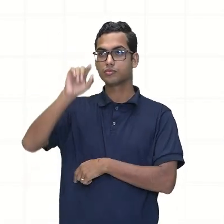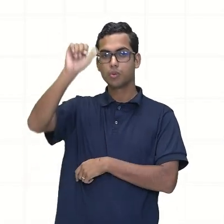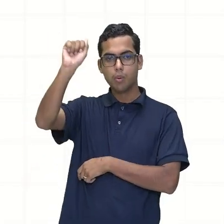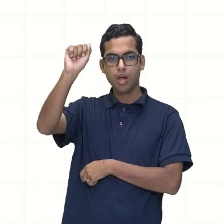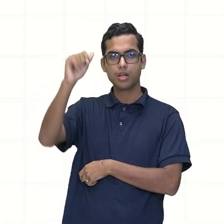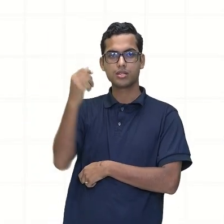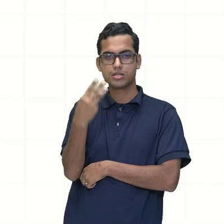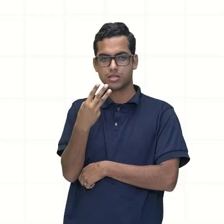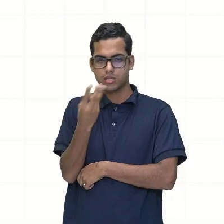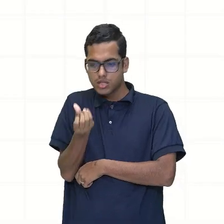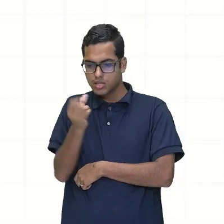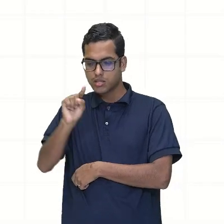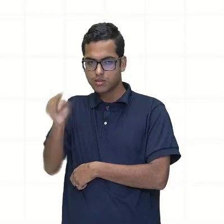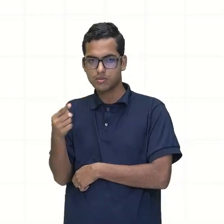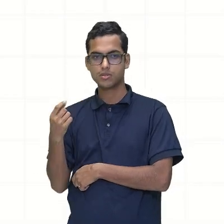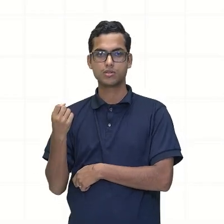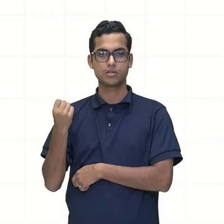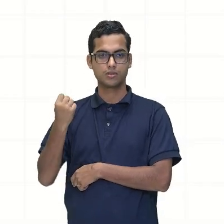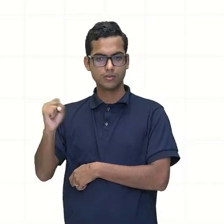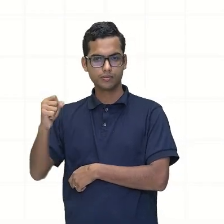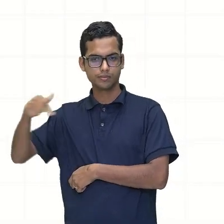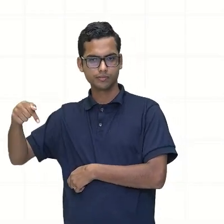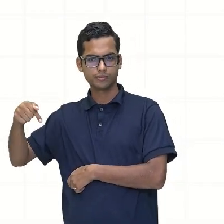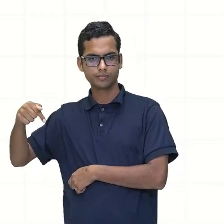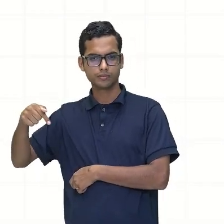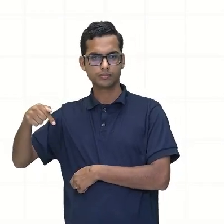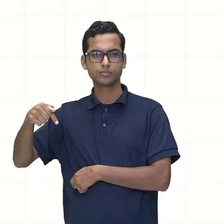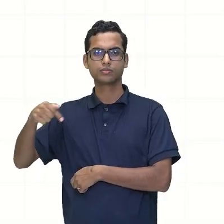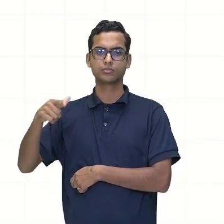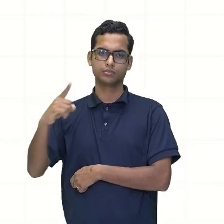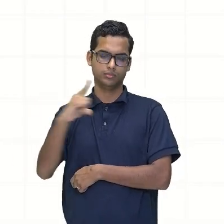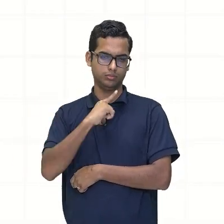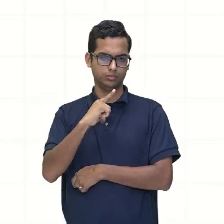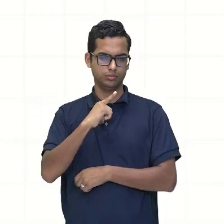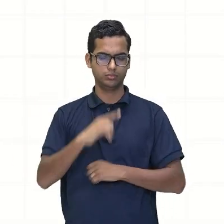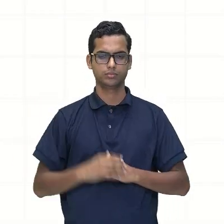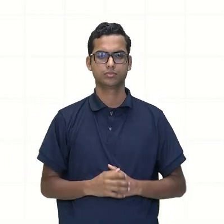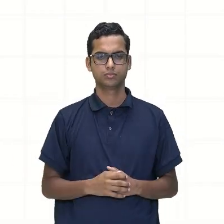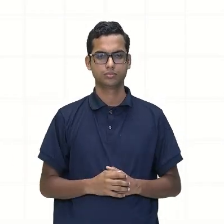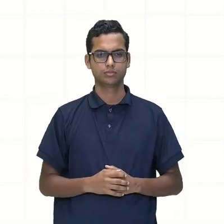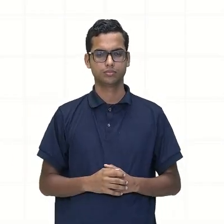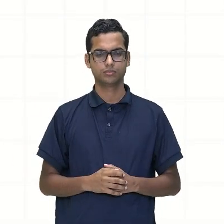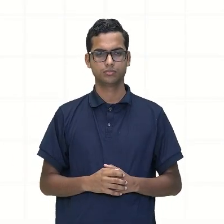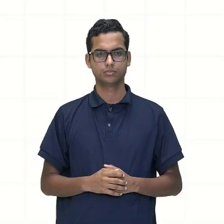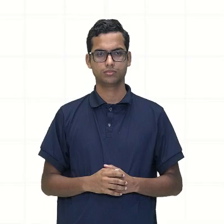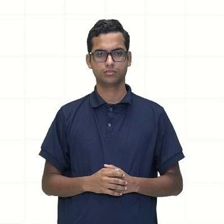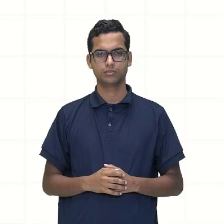que é o valor do ângulo alfa. Temos